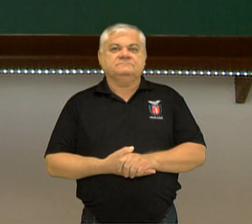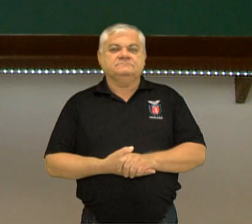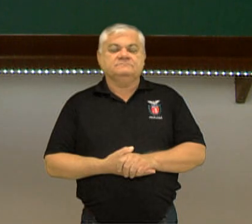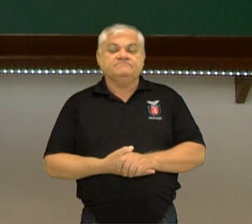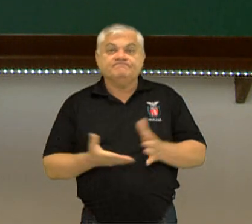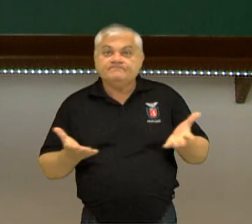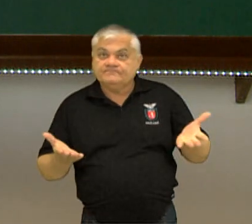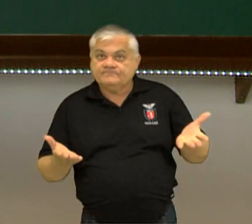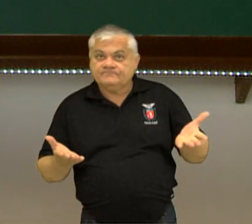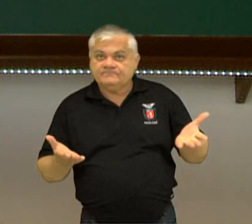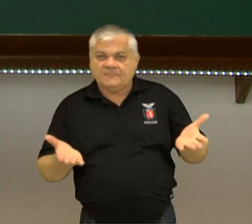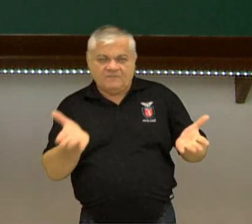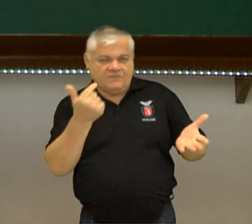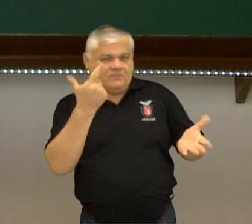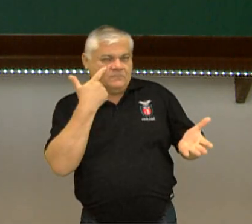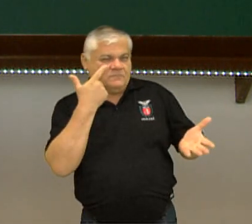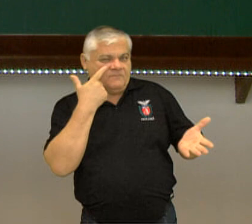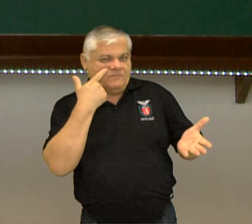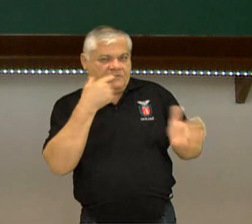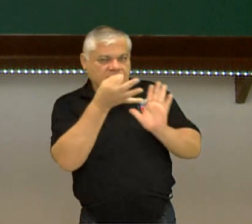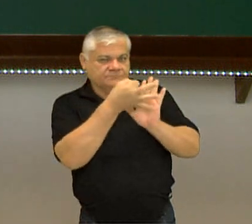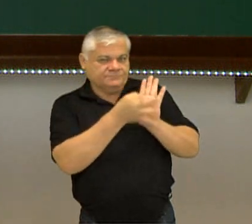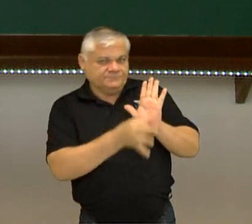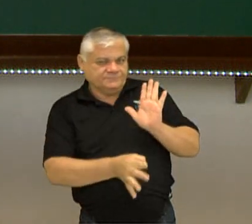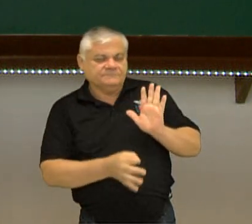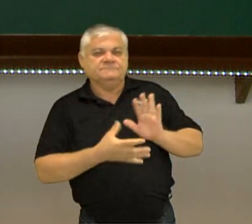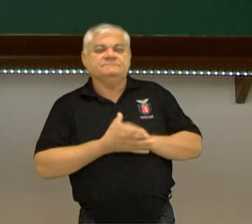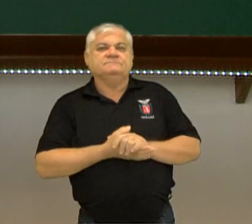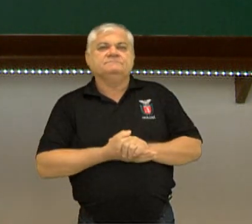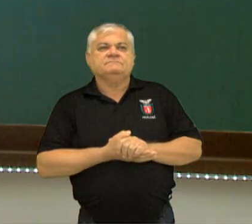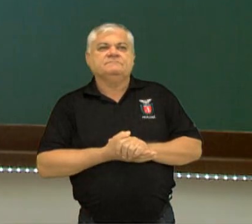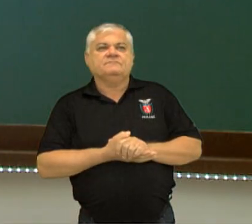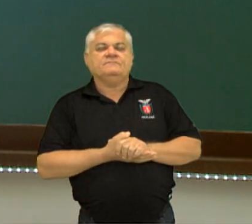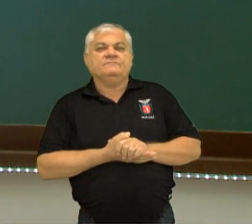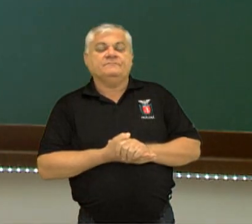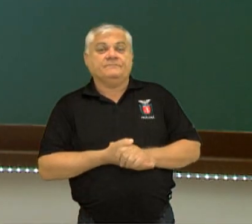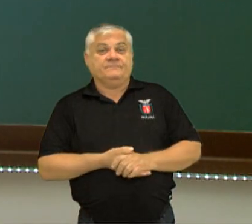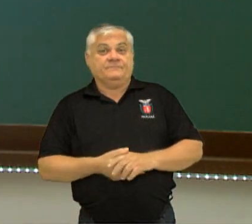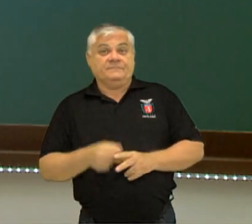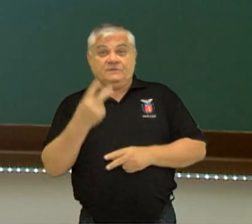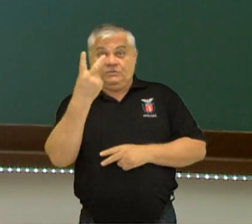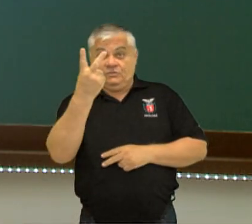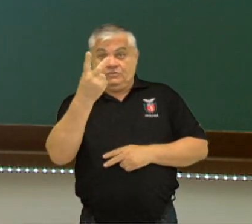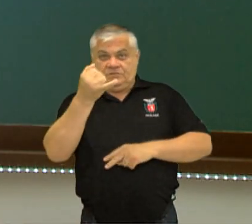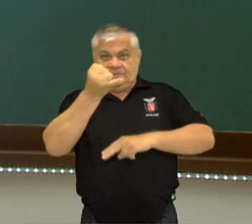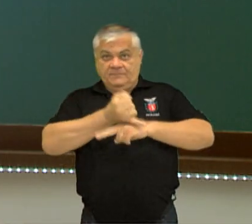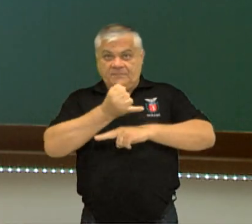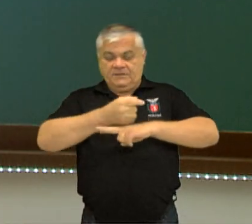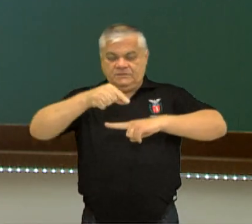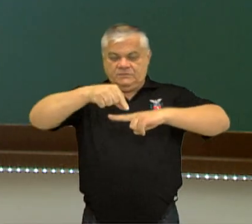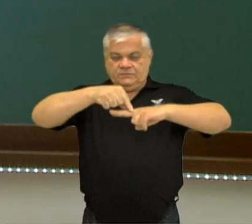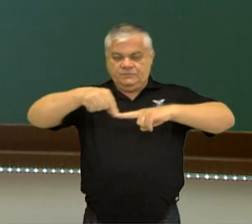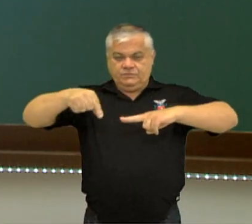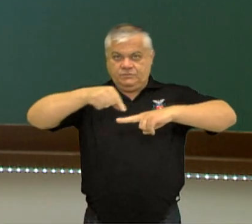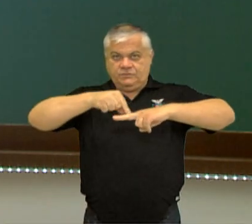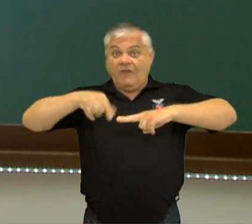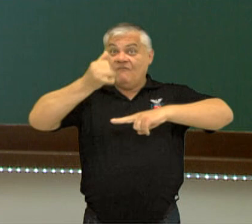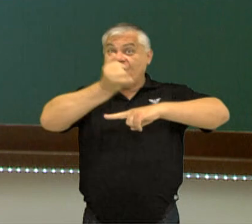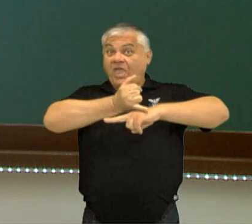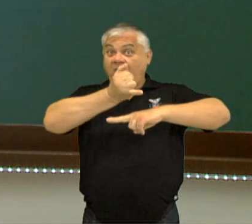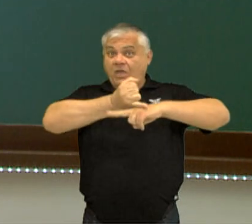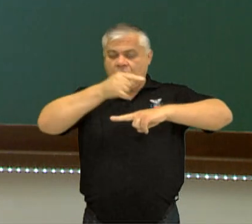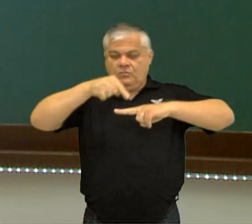E então, pessoal, vamos fazer a correção de exercício? Duas barras, dois corpos, um a 200 e outra a 100